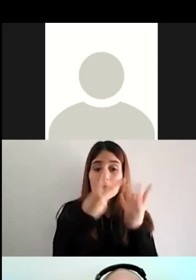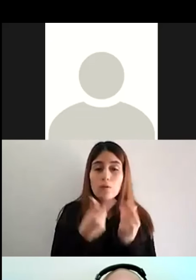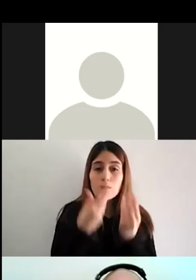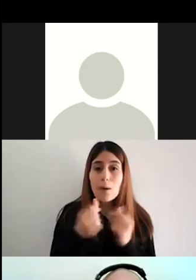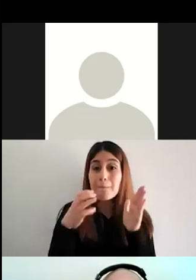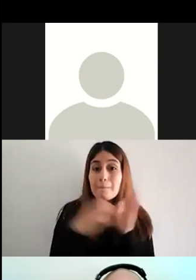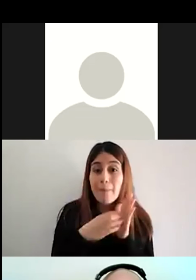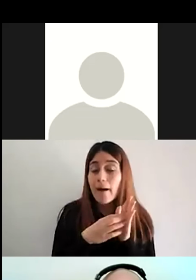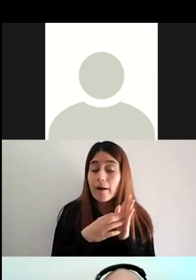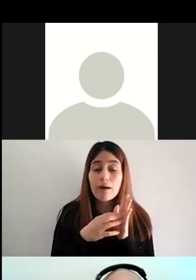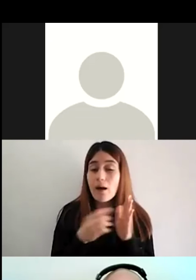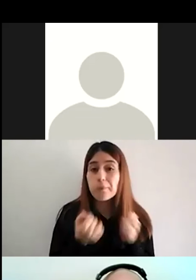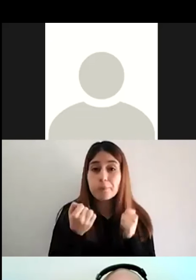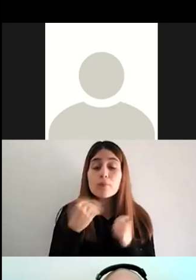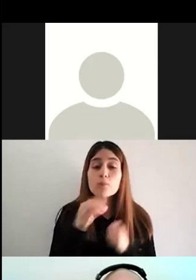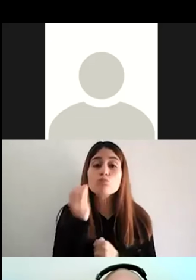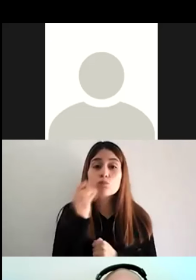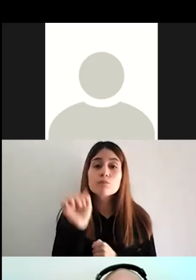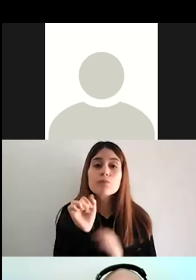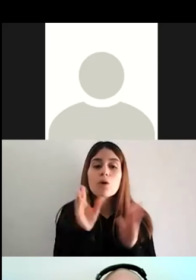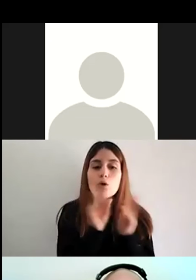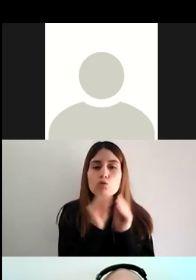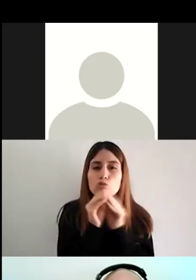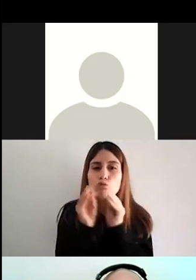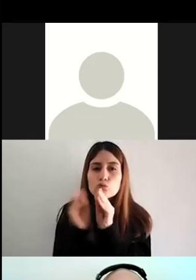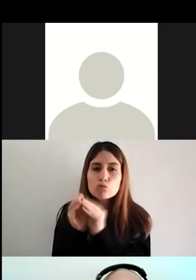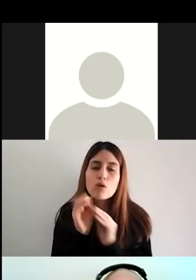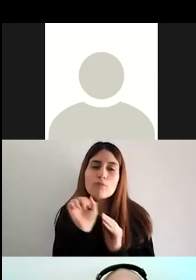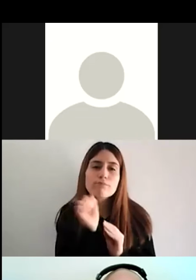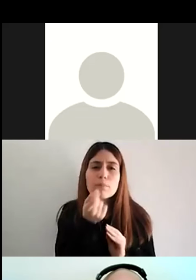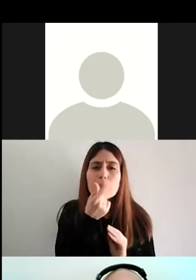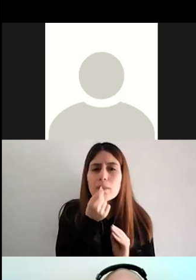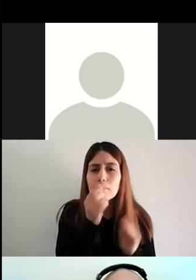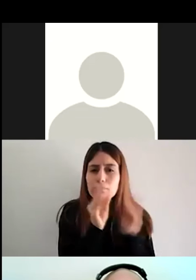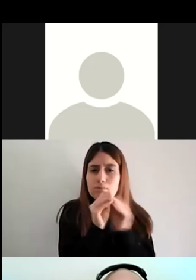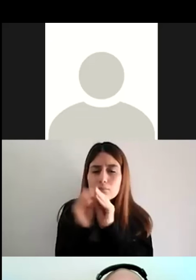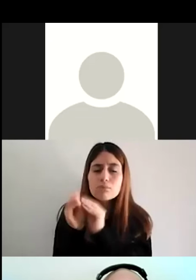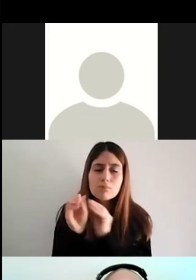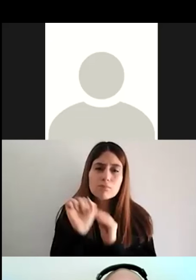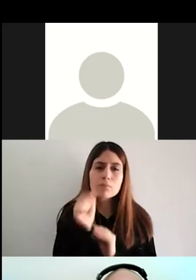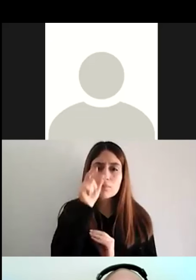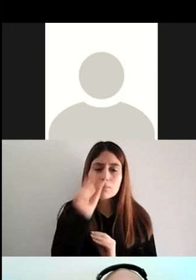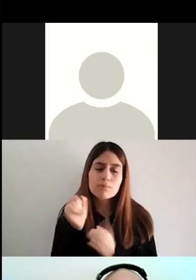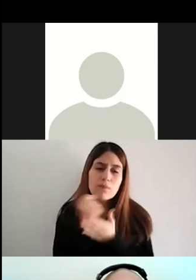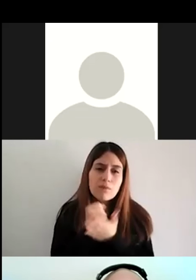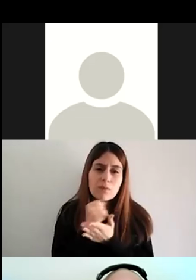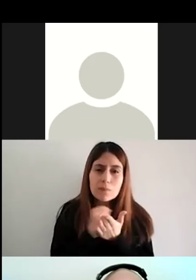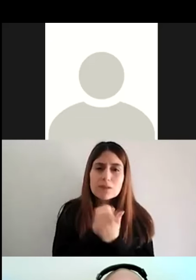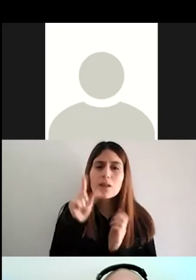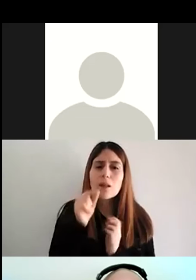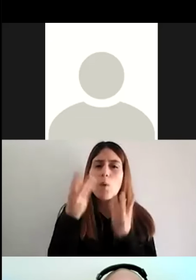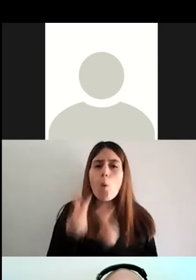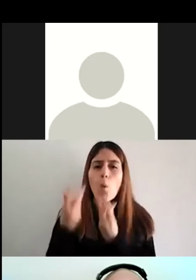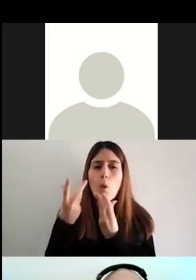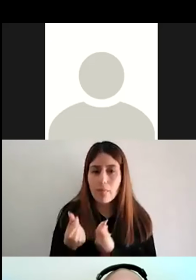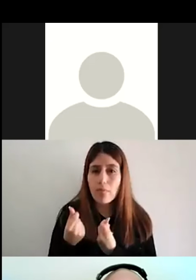ou indicação, mas antes por combinação de substância ativa, forma farmacêutica e dosagem.